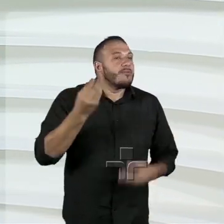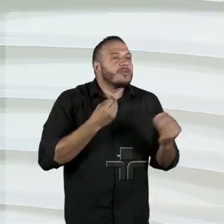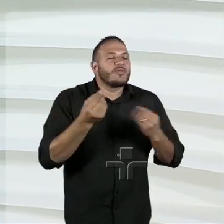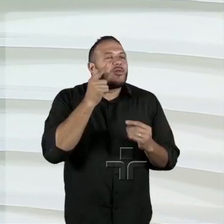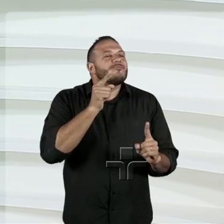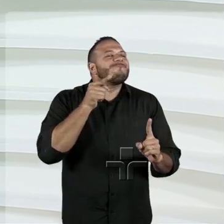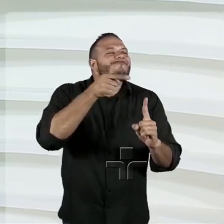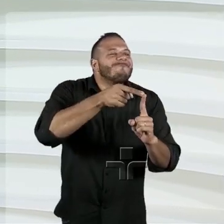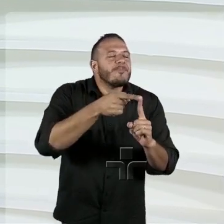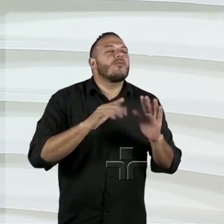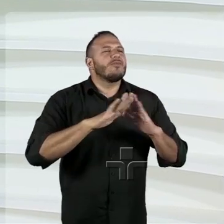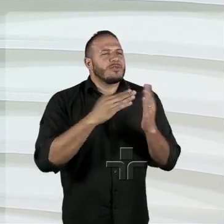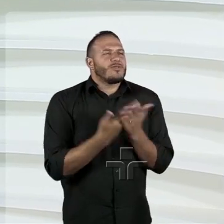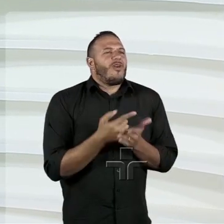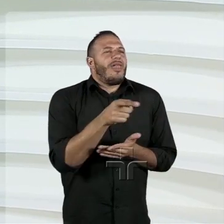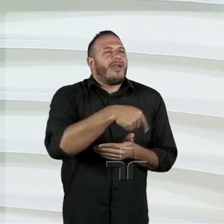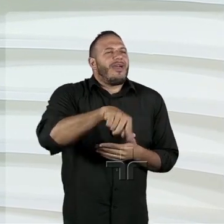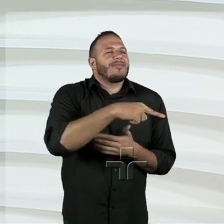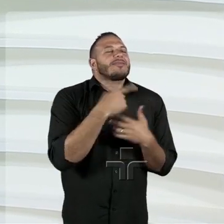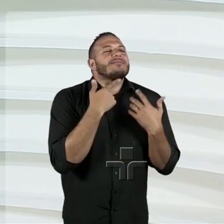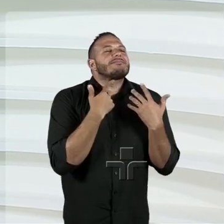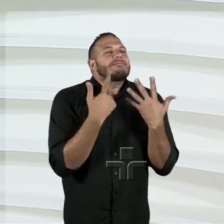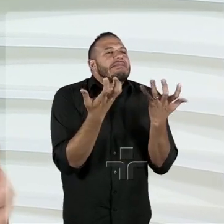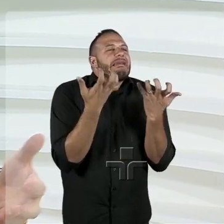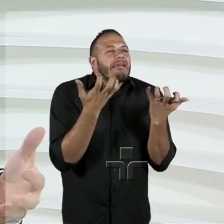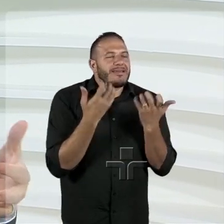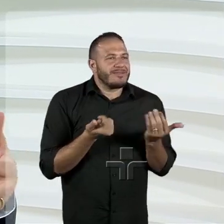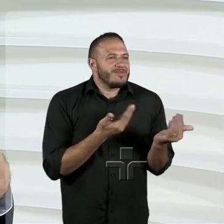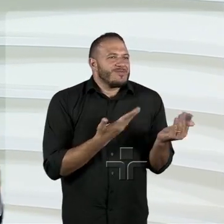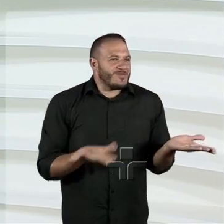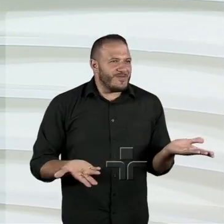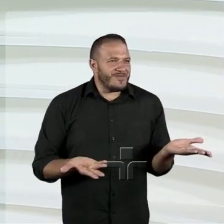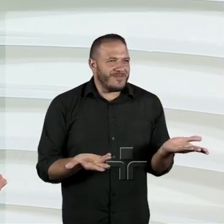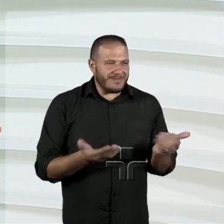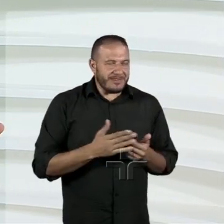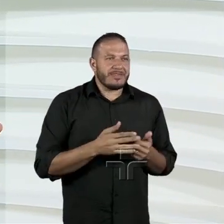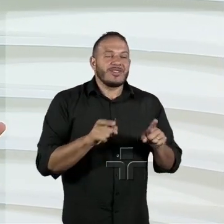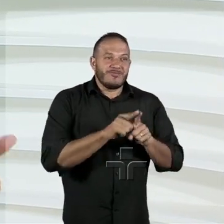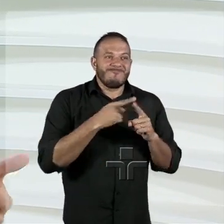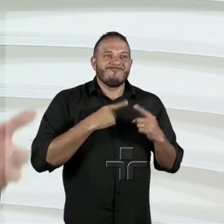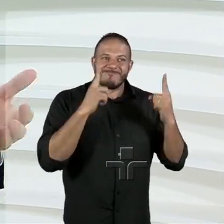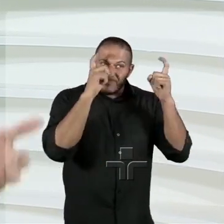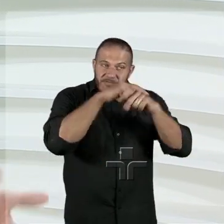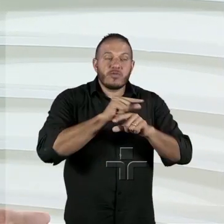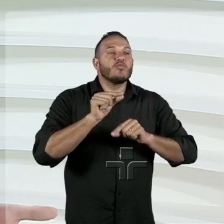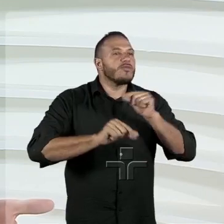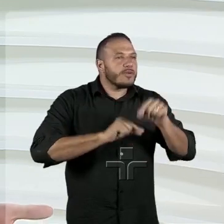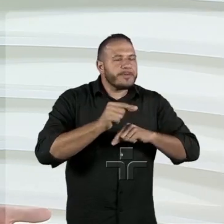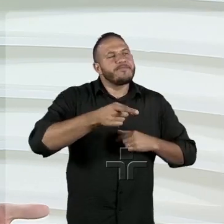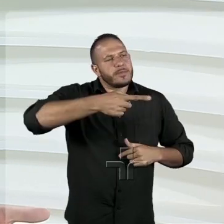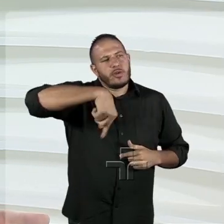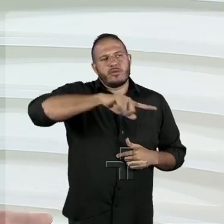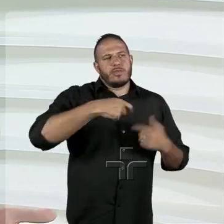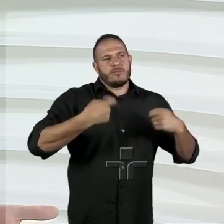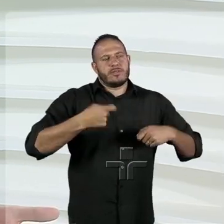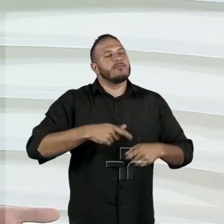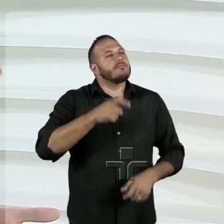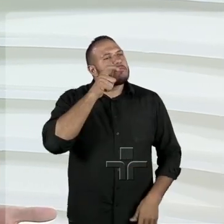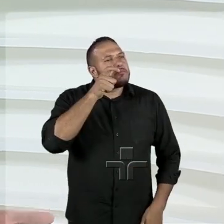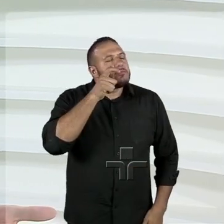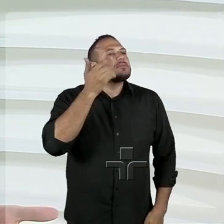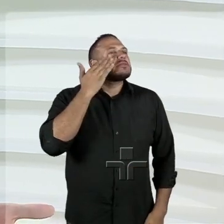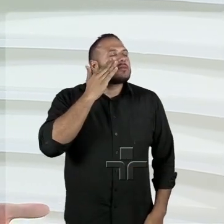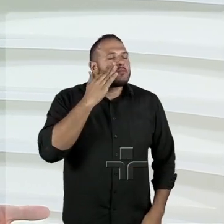aonde a gente chega, que escola é essa que a gente quer para os nossos jovens. Então, o grande desafio é, nós precisamos ouvir